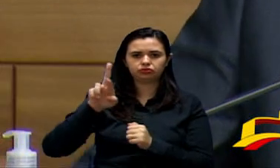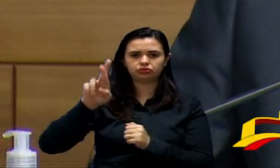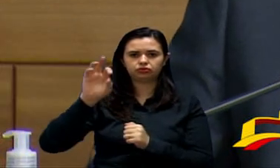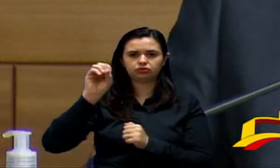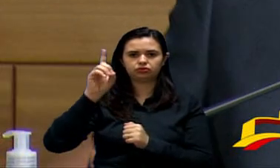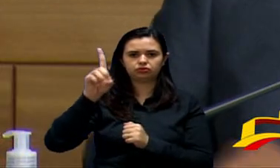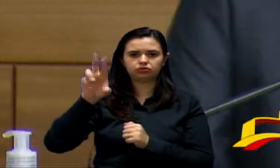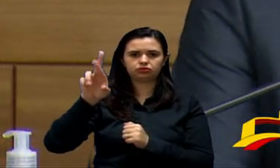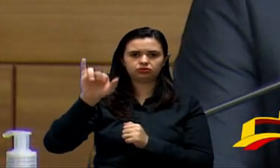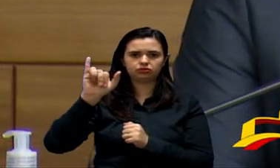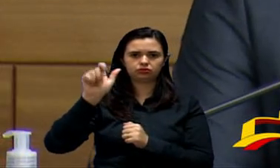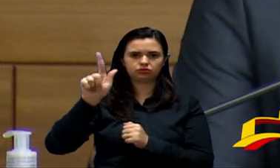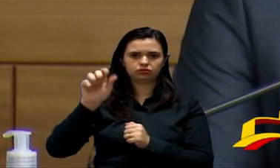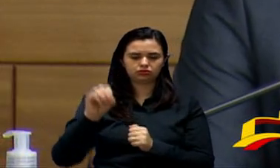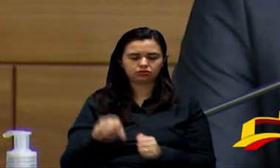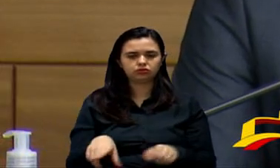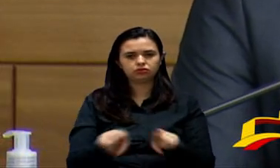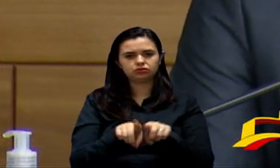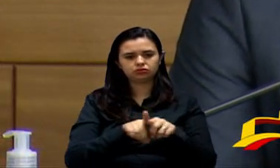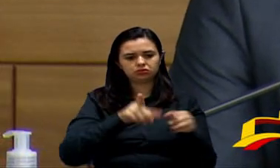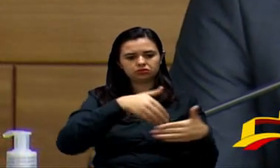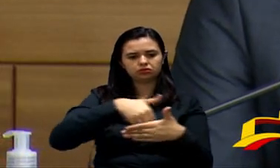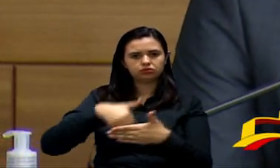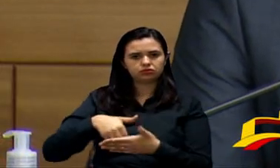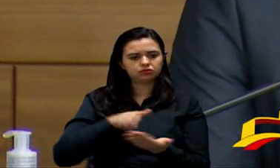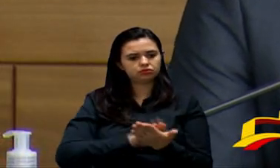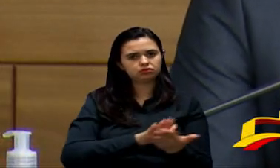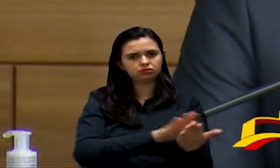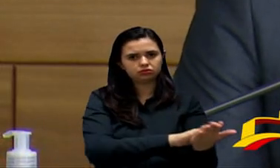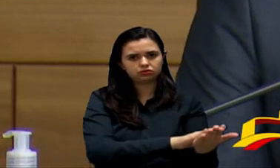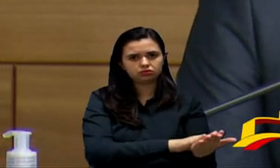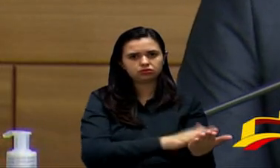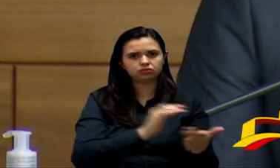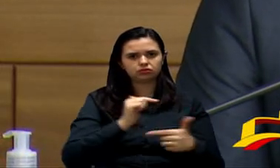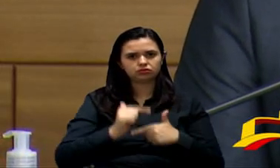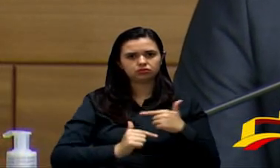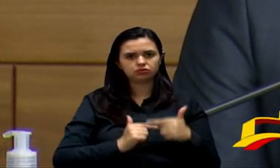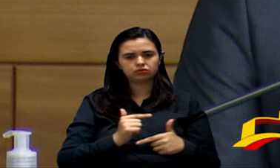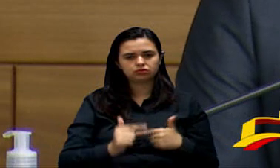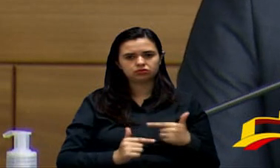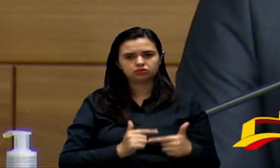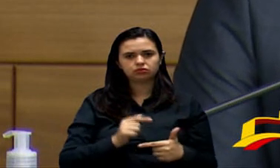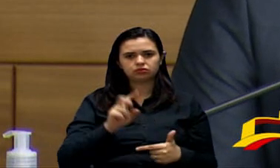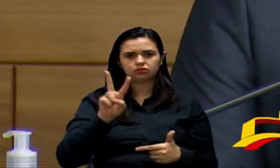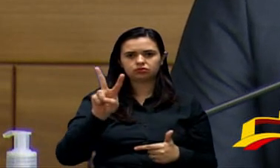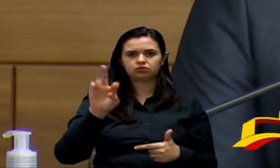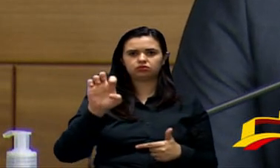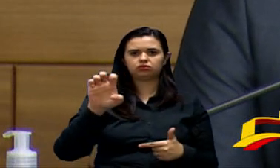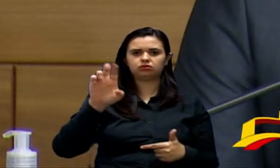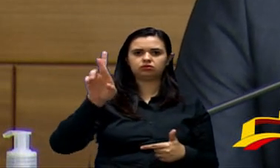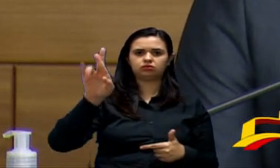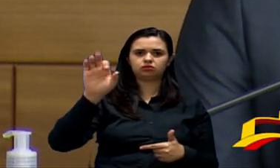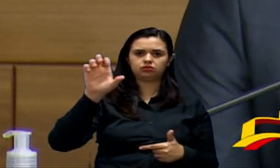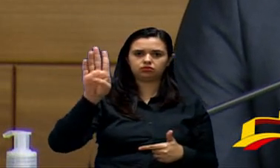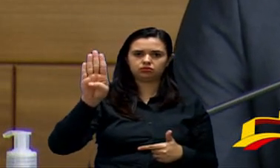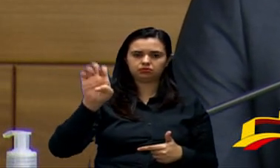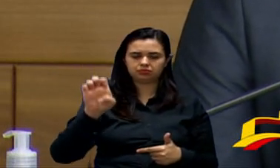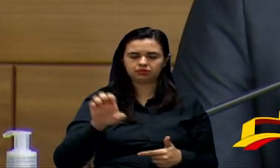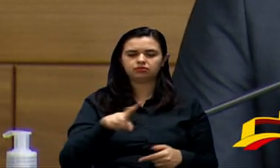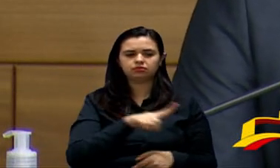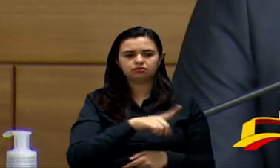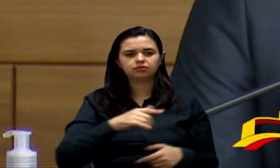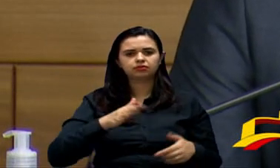do Treviso. Voto de congratulações ao servidor Weber. Opa, pela sua passagem, a sua data natalícia, vai